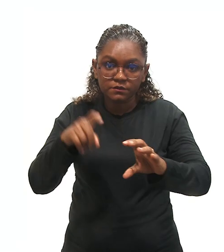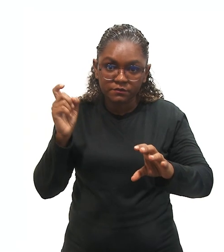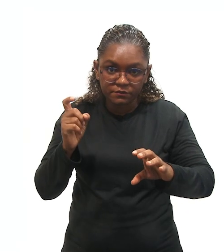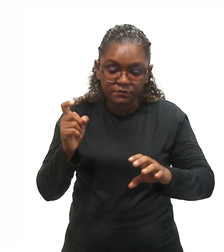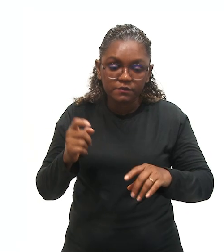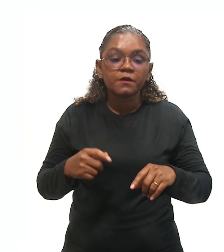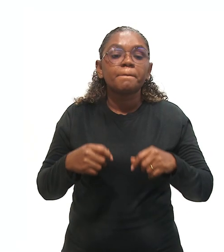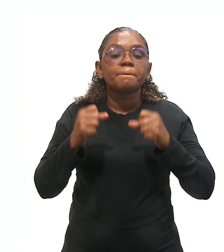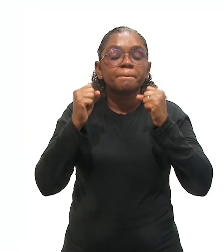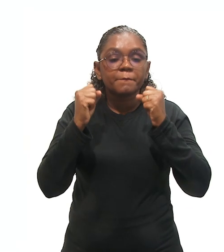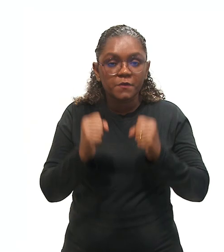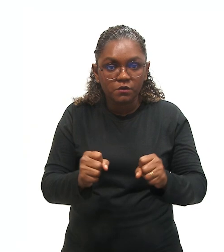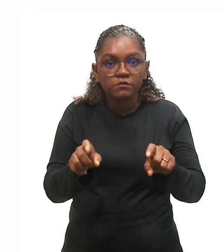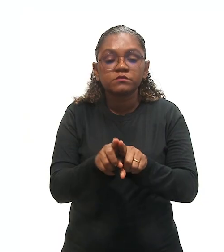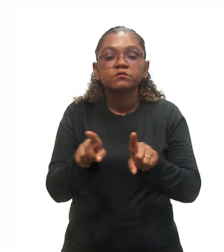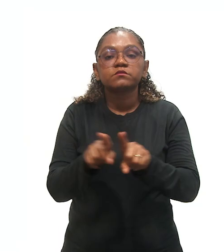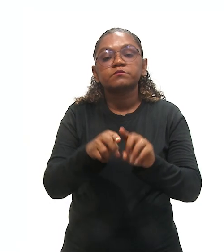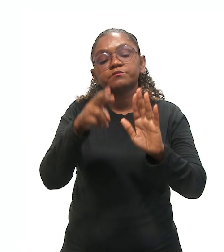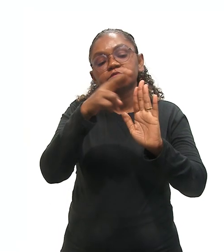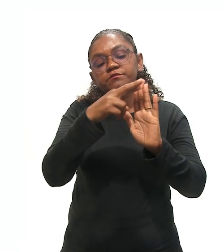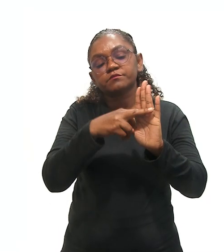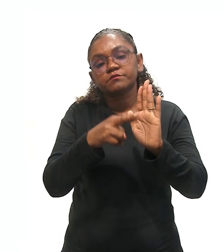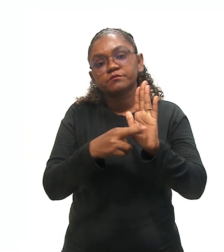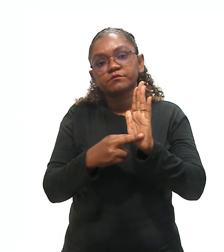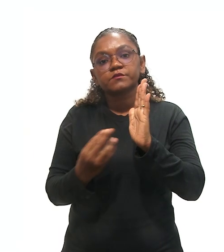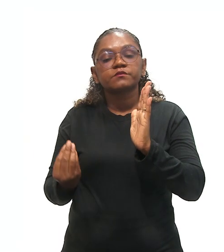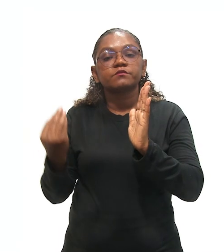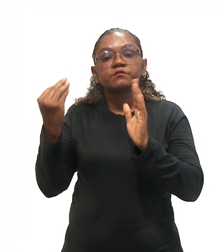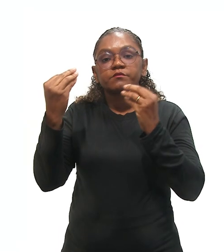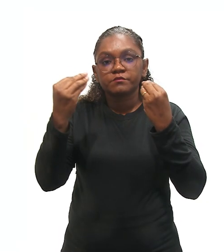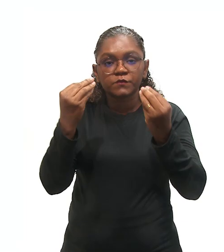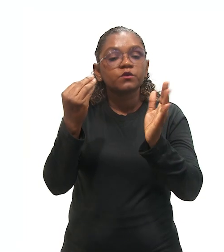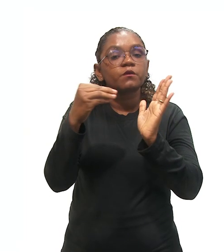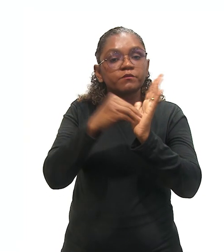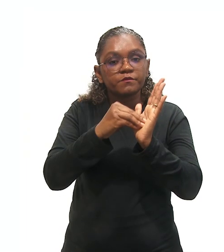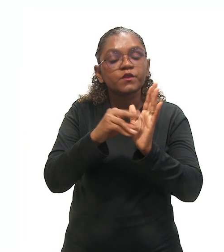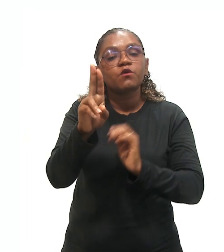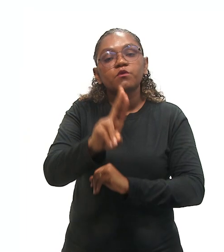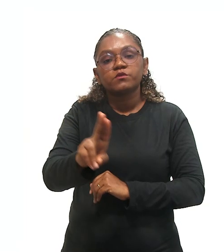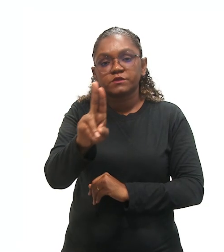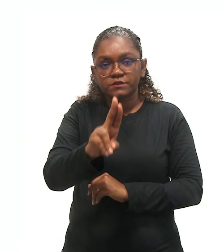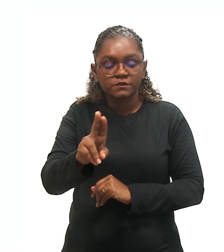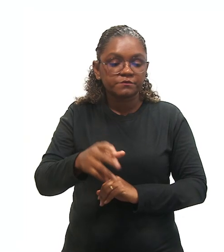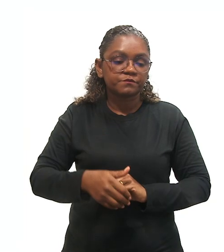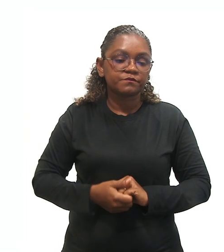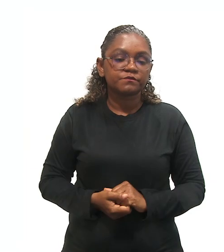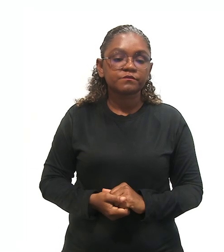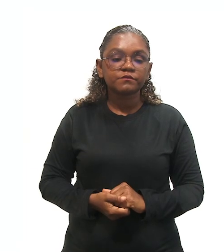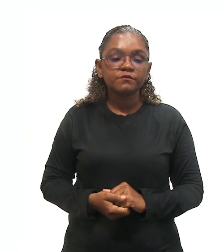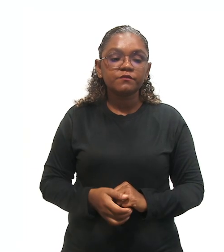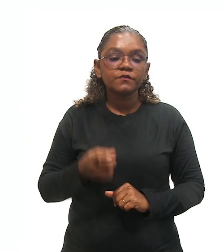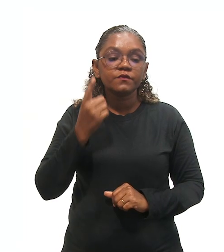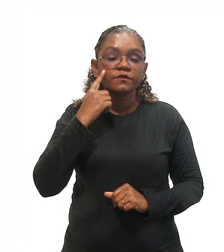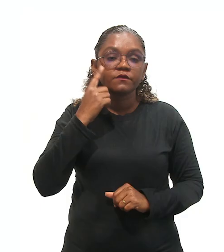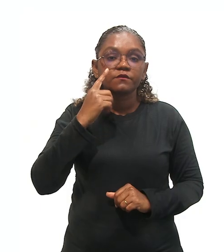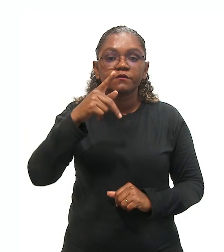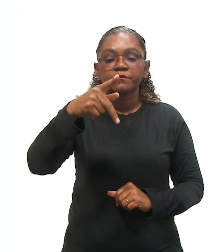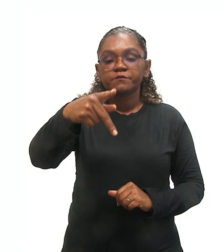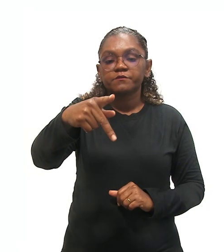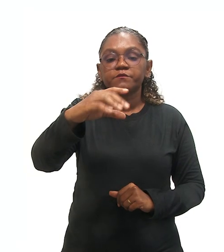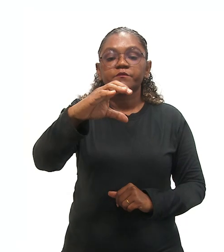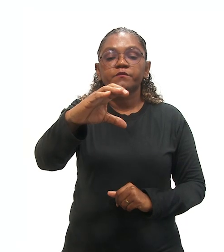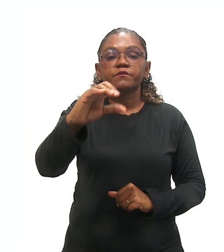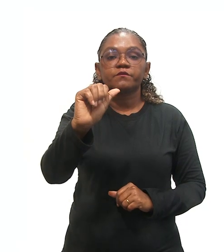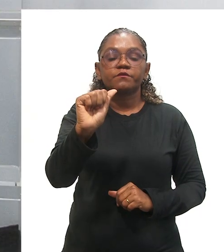poderão aplicar a norma. Veja que o PECASP ele é facultativo